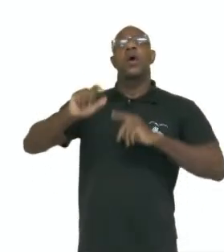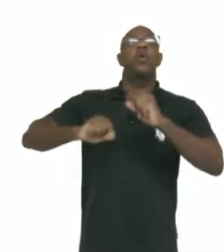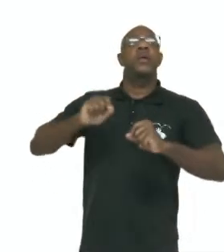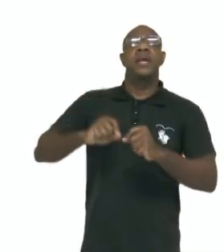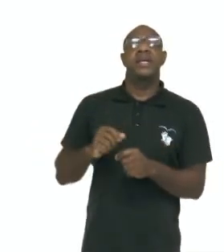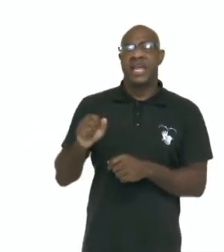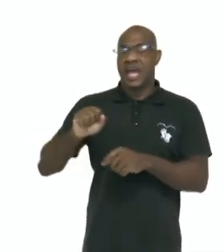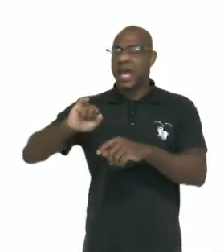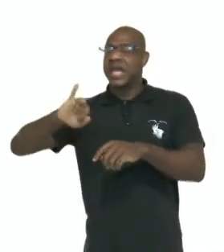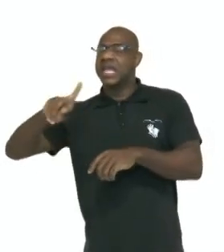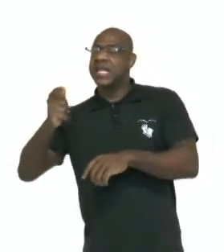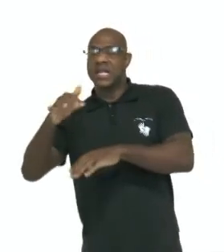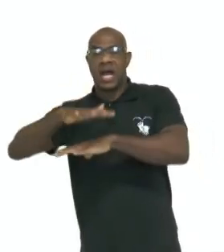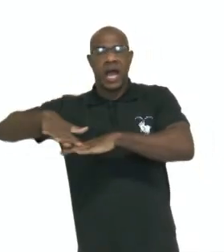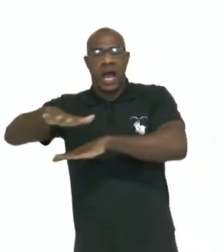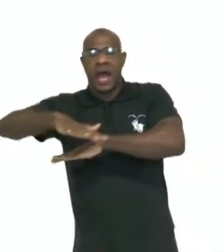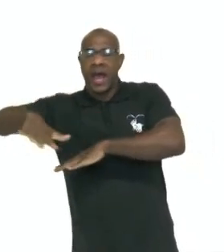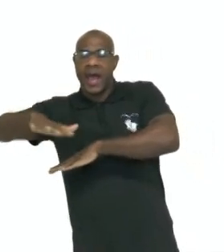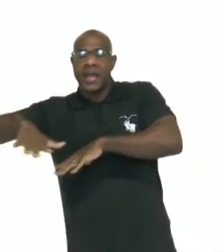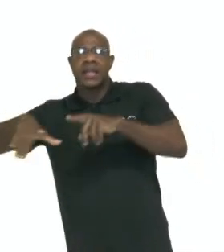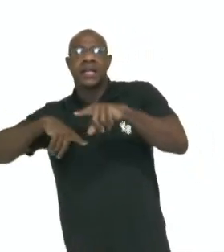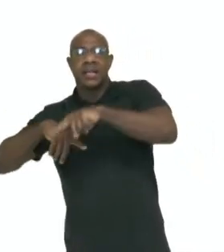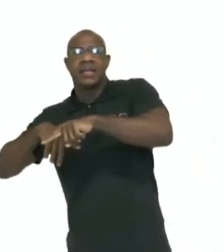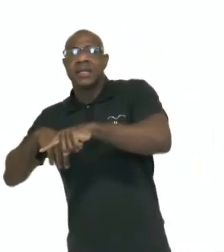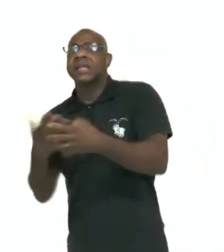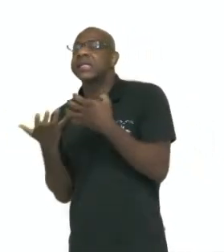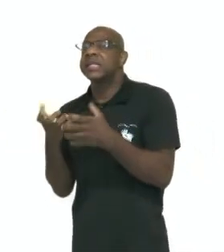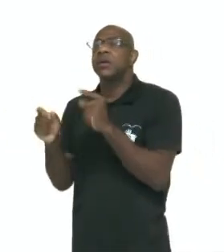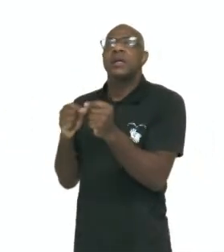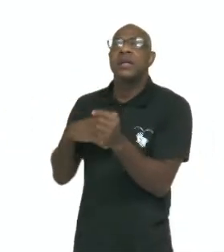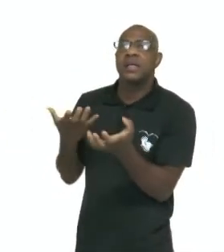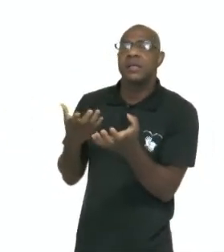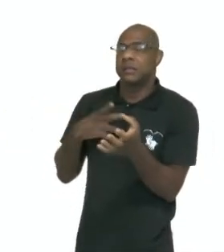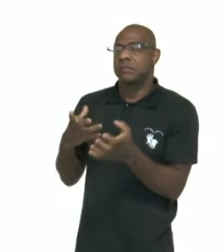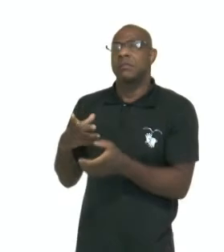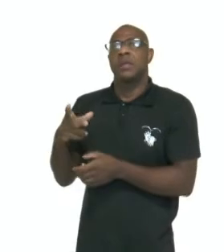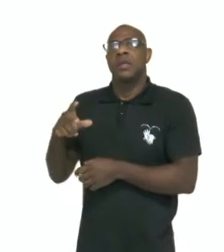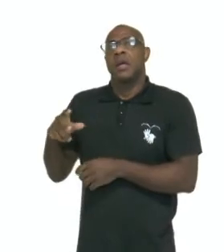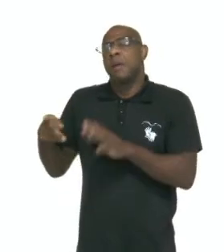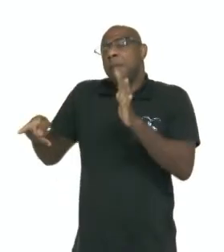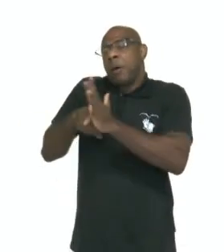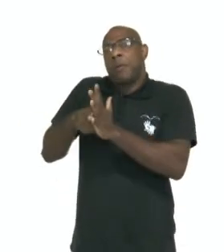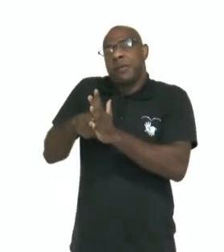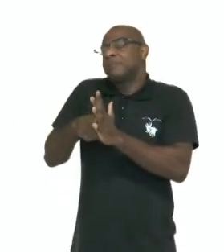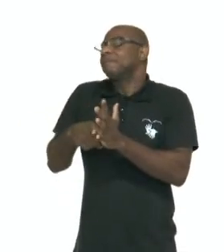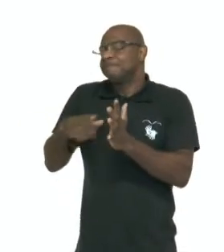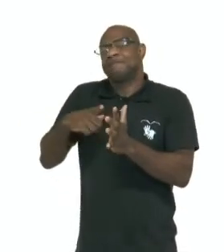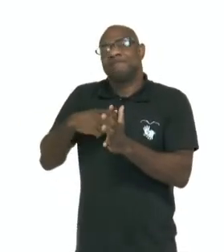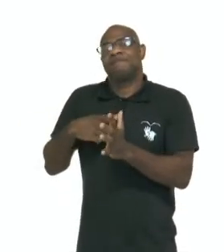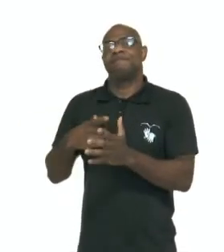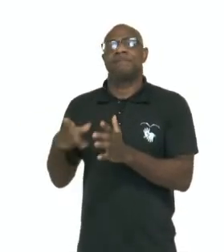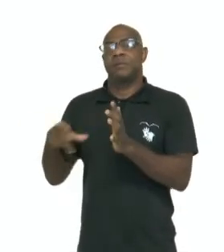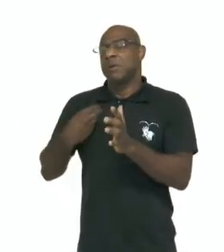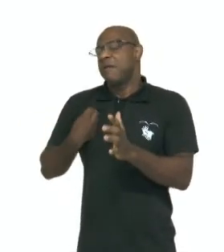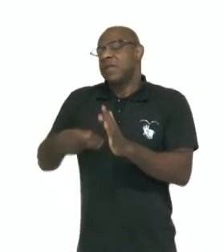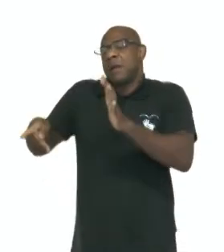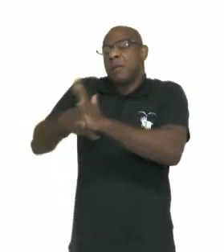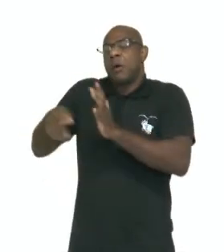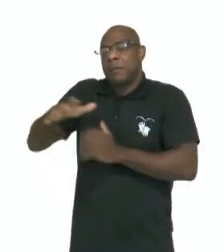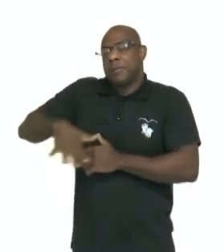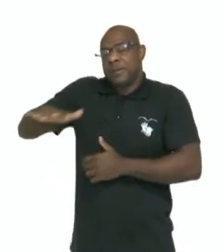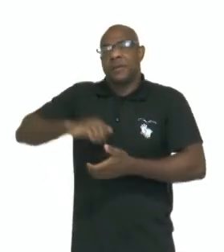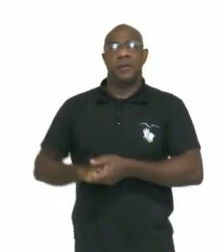de que esta ilha gostaria muito de evidenciar a sua autonomia. por ser uma ilha, mas Mao